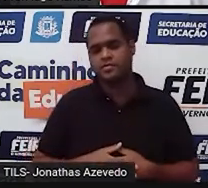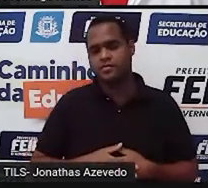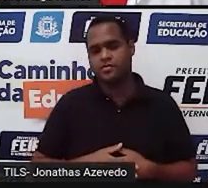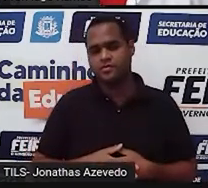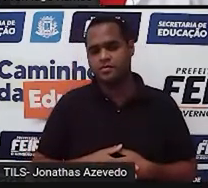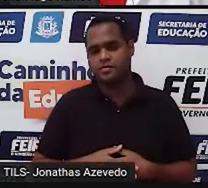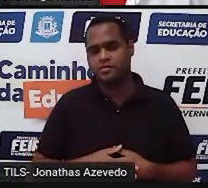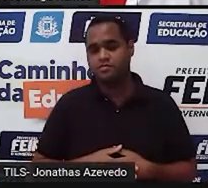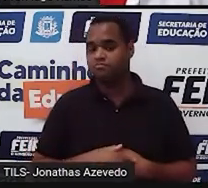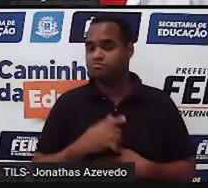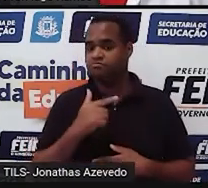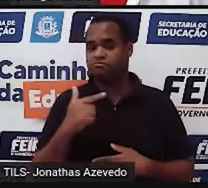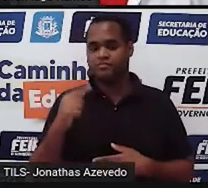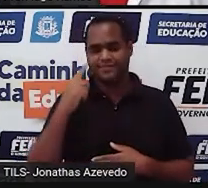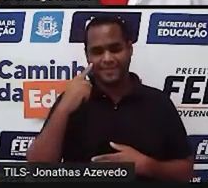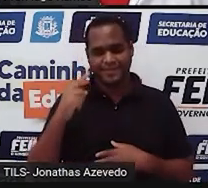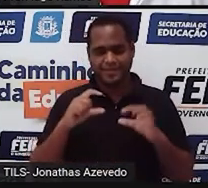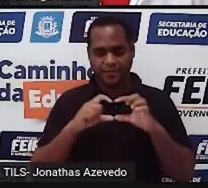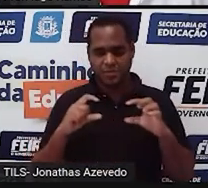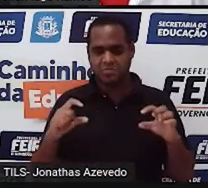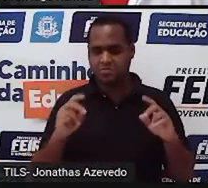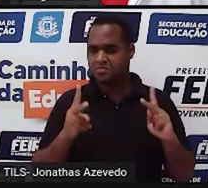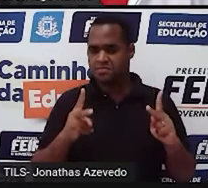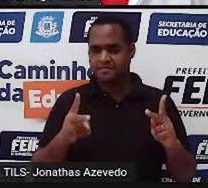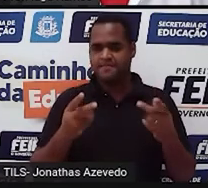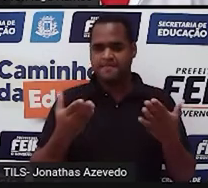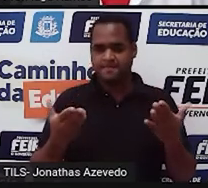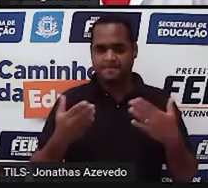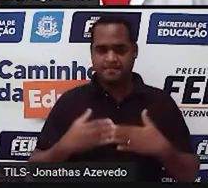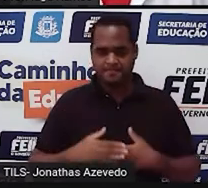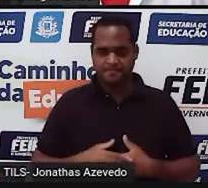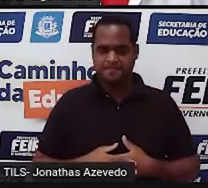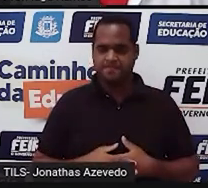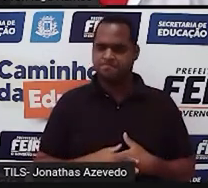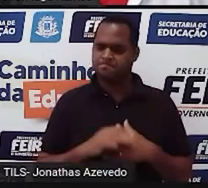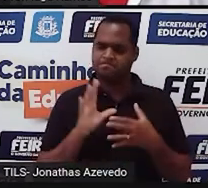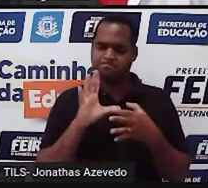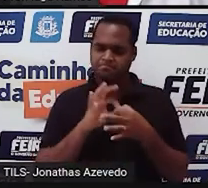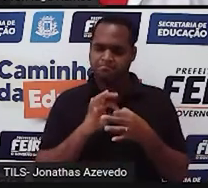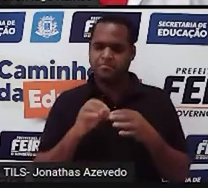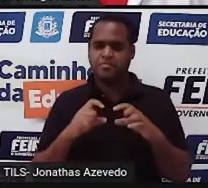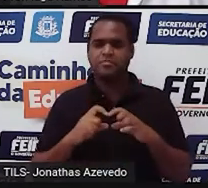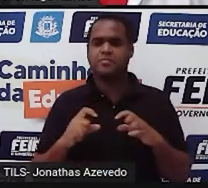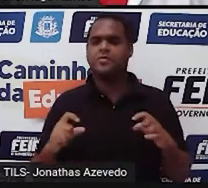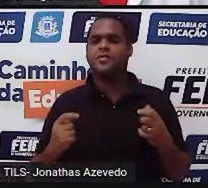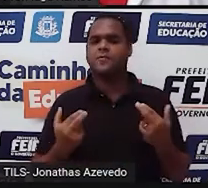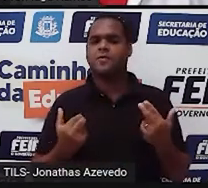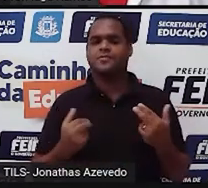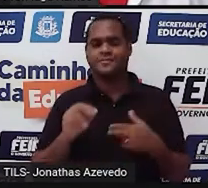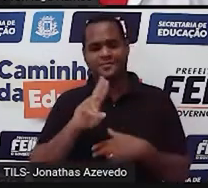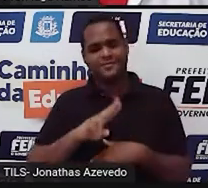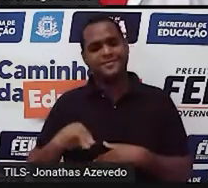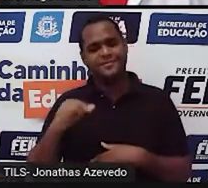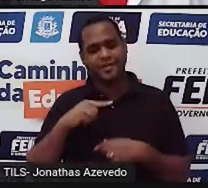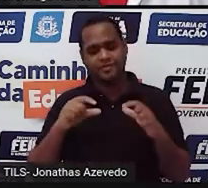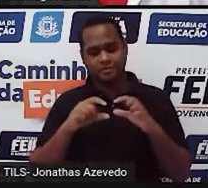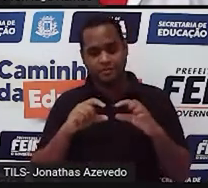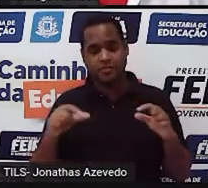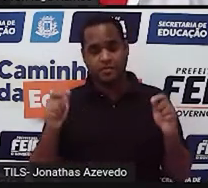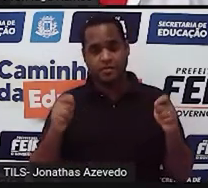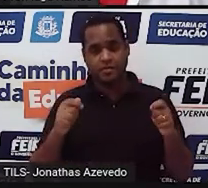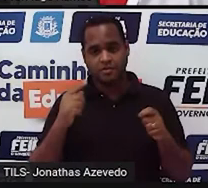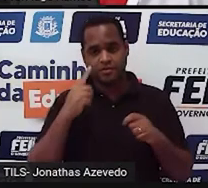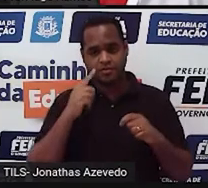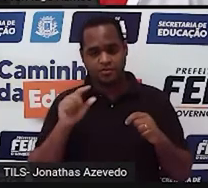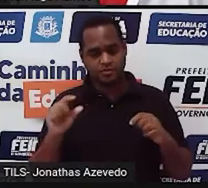sem tirar a régua deixa a régua aí a gente ligou esses pontos pior usando a régua fez uma